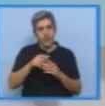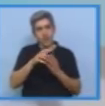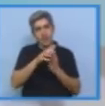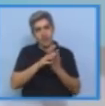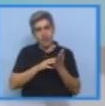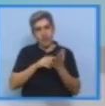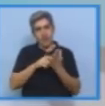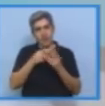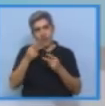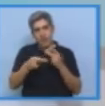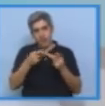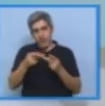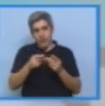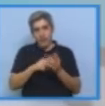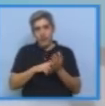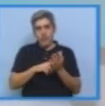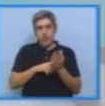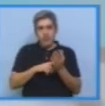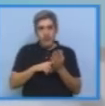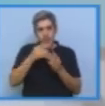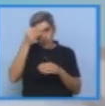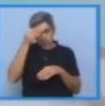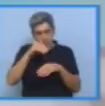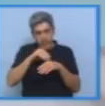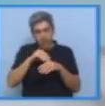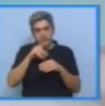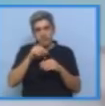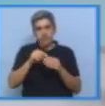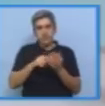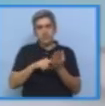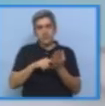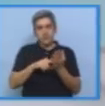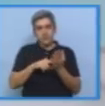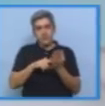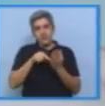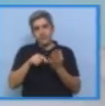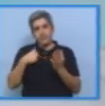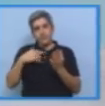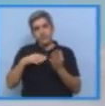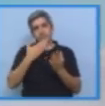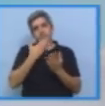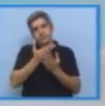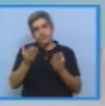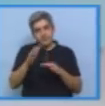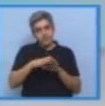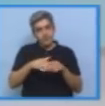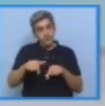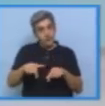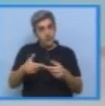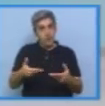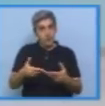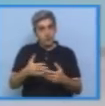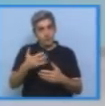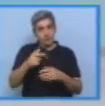textos analisá-los e comentá-los também. E é esse exercício também que vos proponho que façamos agora